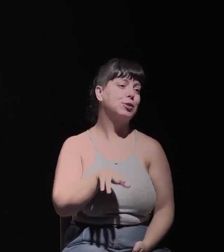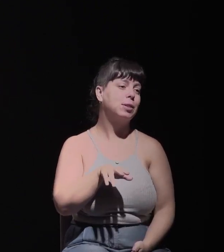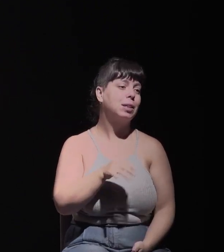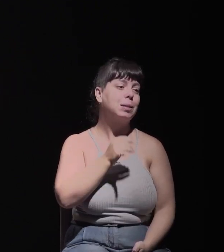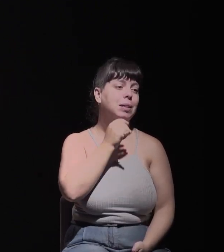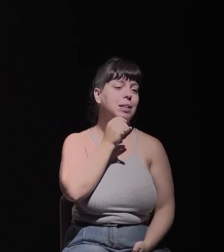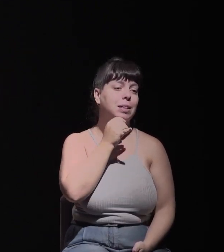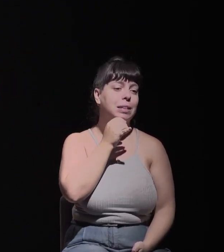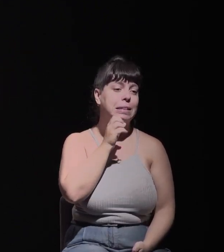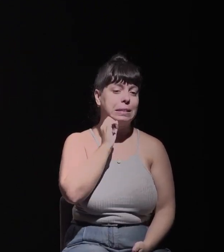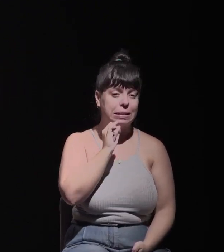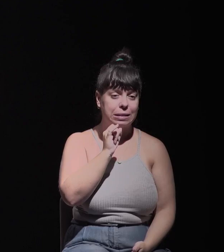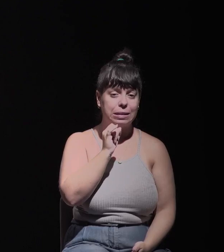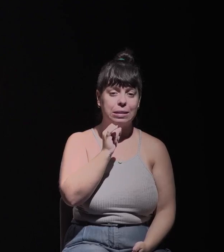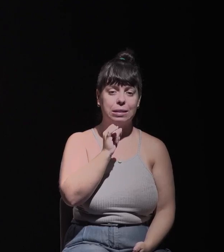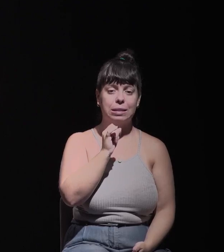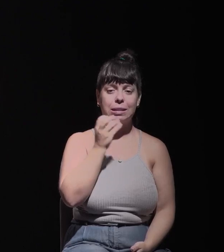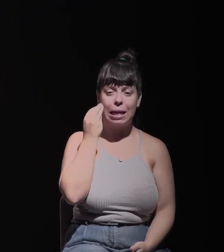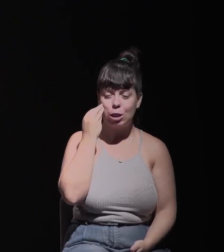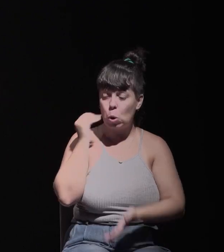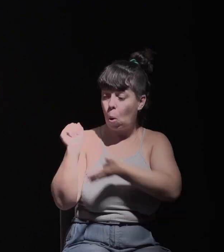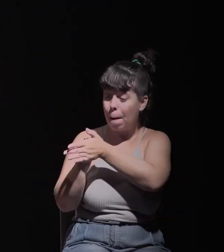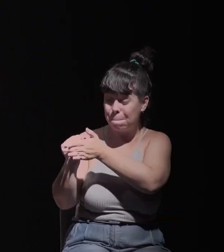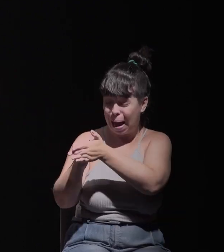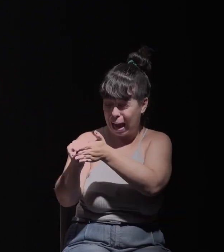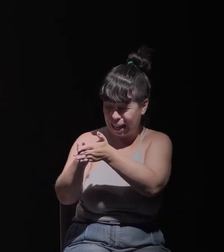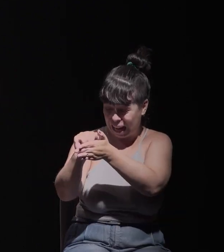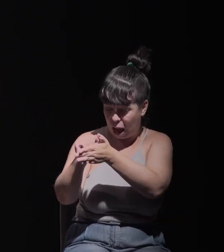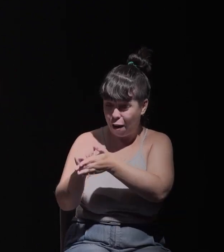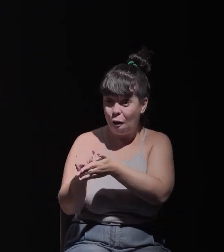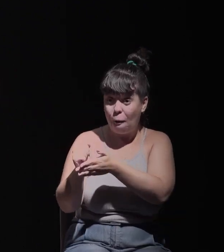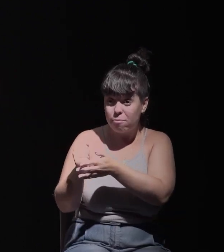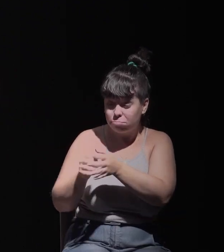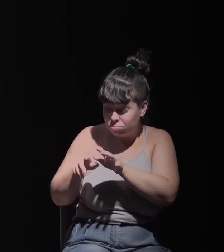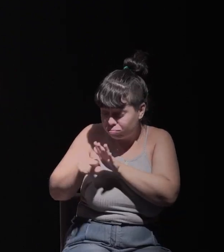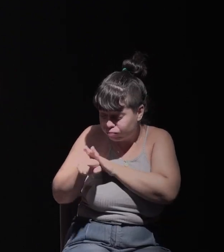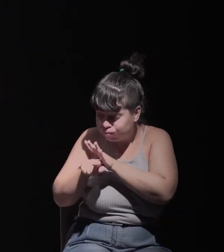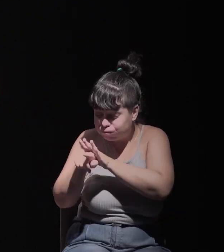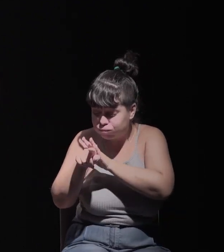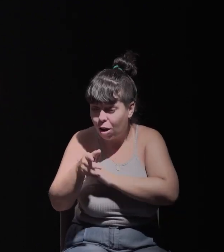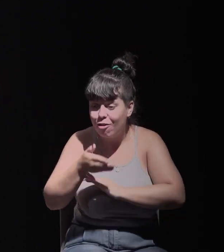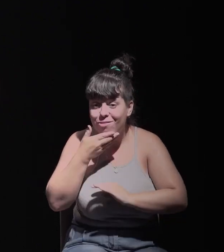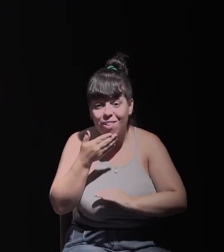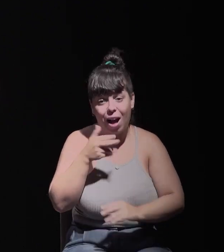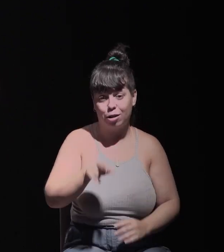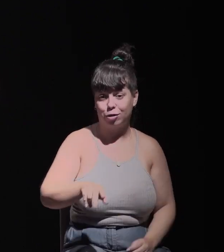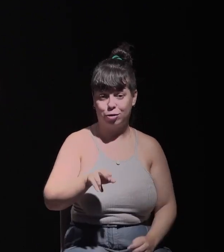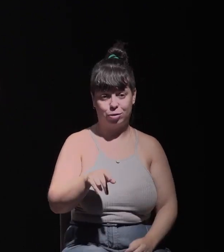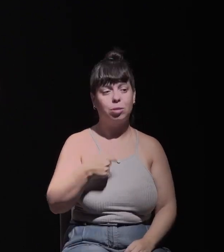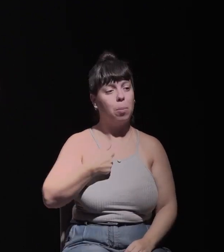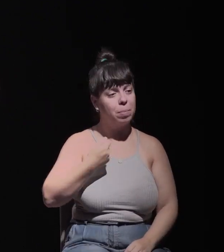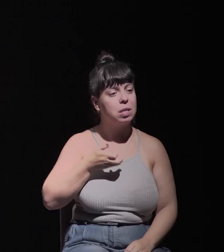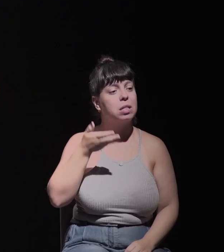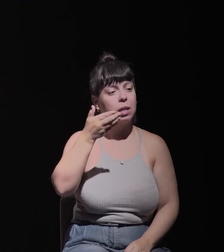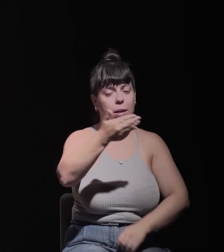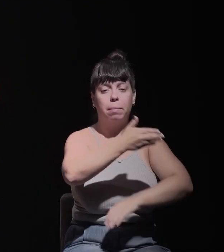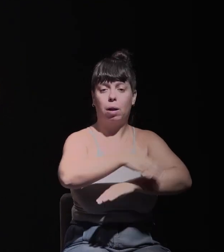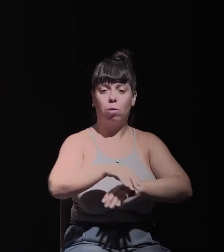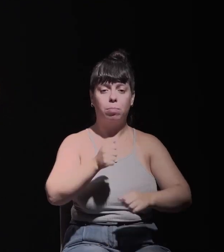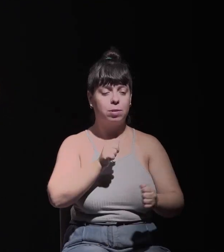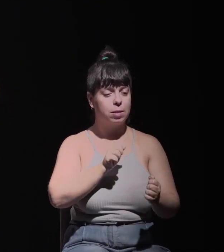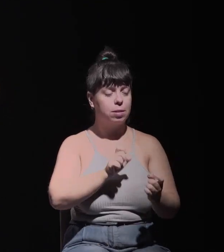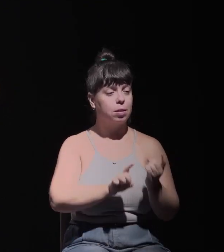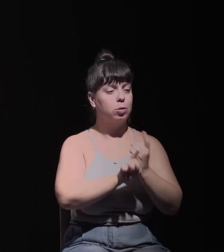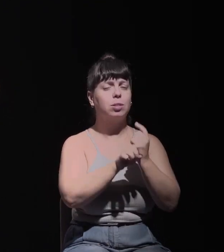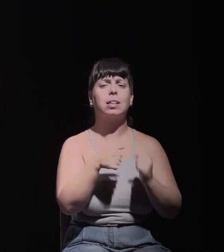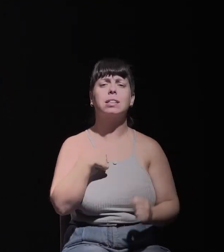memória daqueles que desejam ser esquecidos. Então, você tem que ir para a rua buscar ela. Você tem que topar com ela.